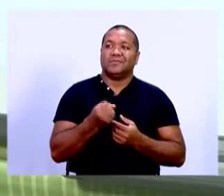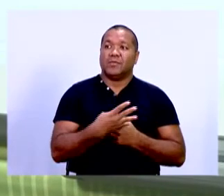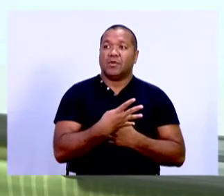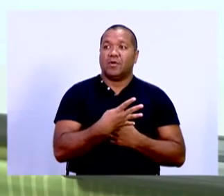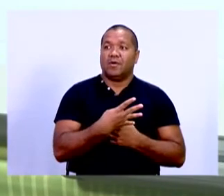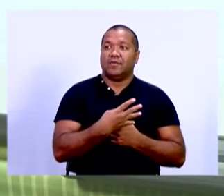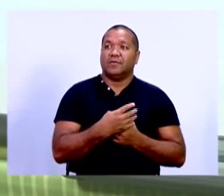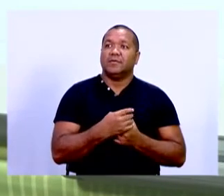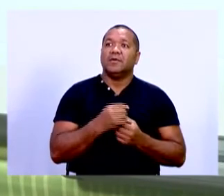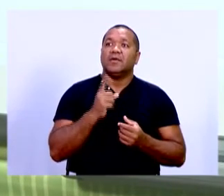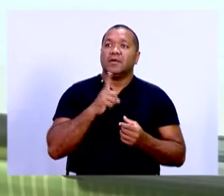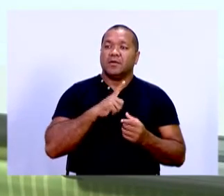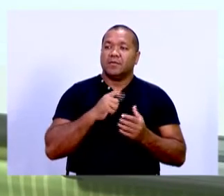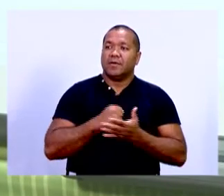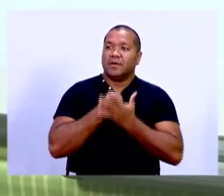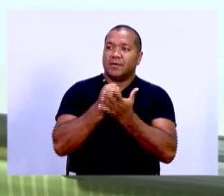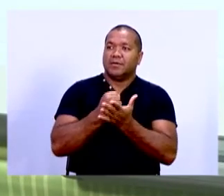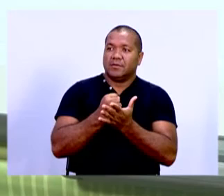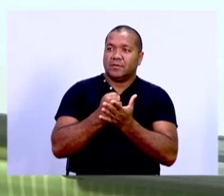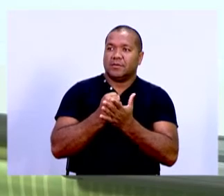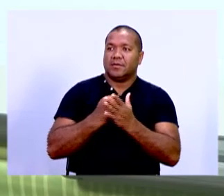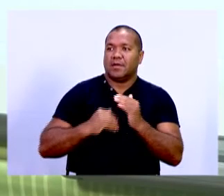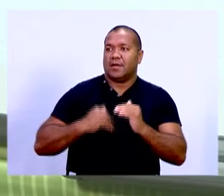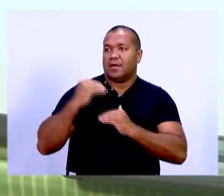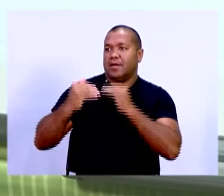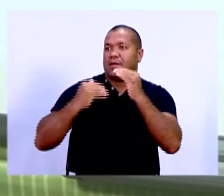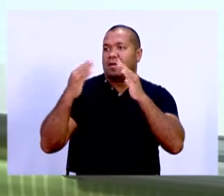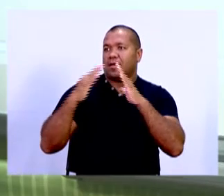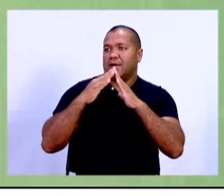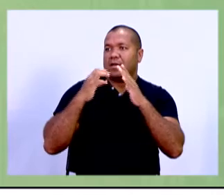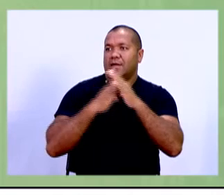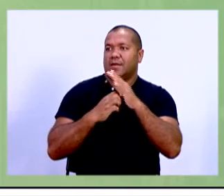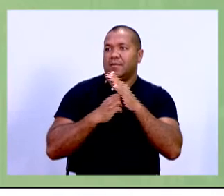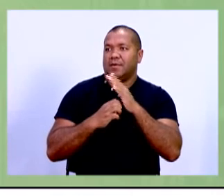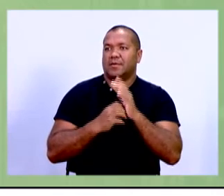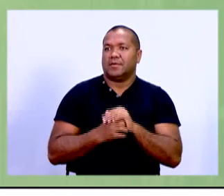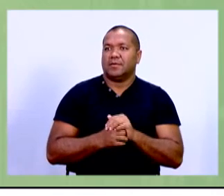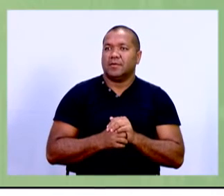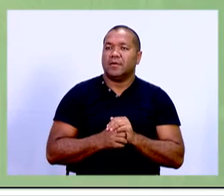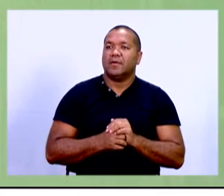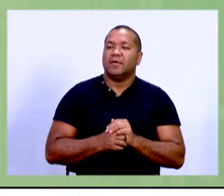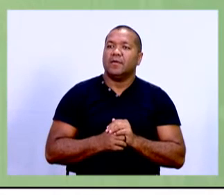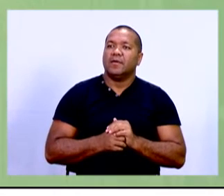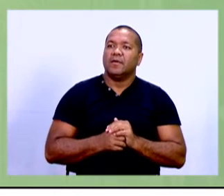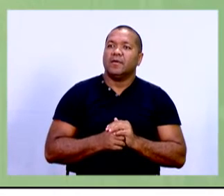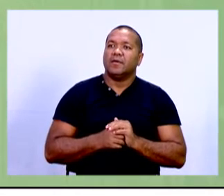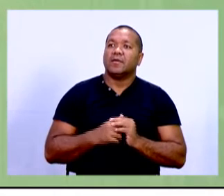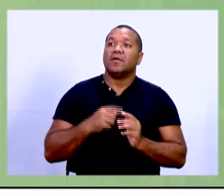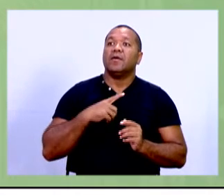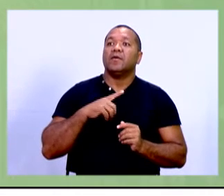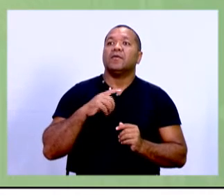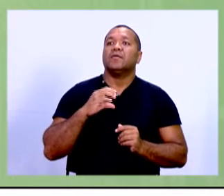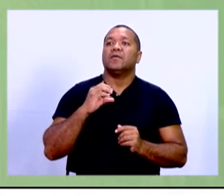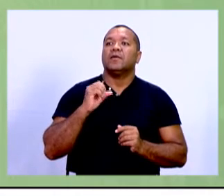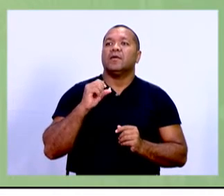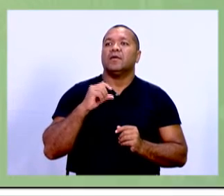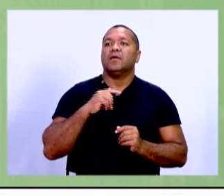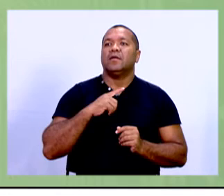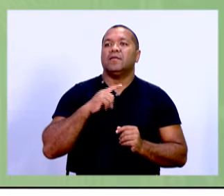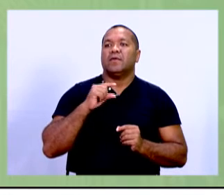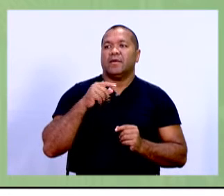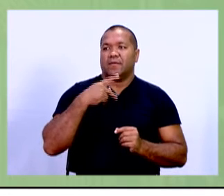melhor andamento para a empresa de vocês. Então vamos voltar aqui nosso slide. Então ele vai definir o Scrum, né? Ele define